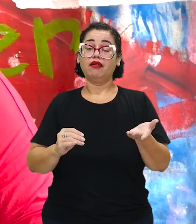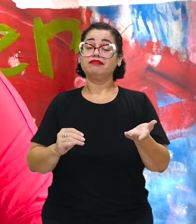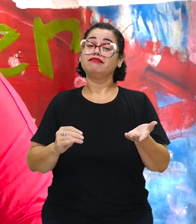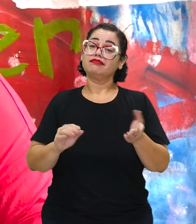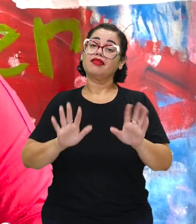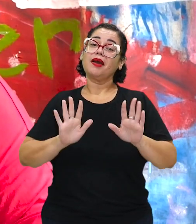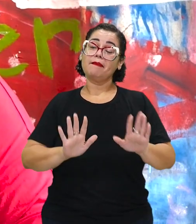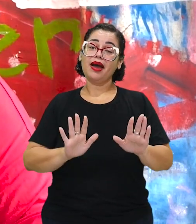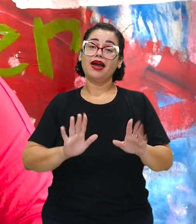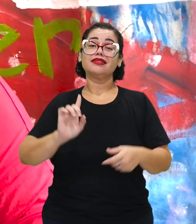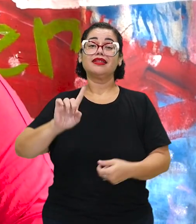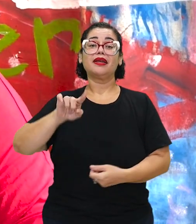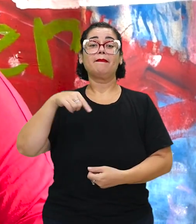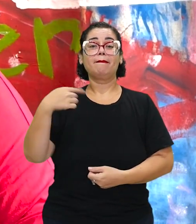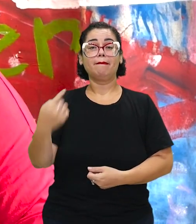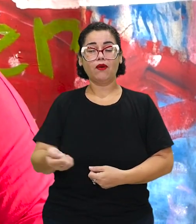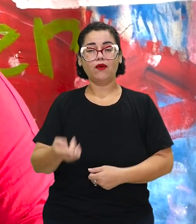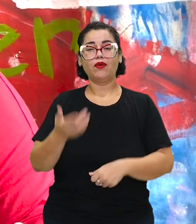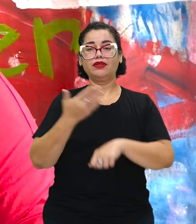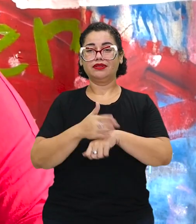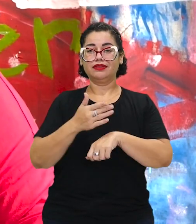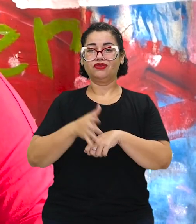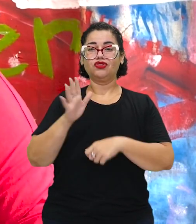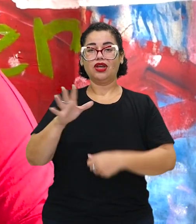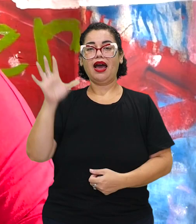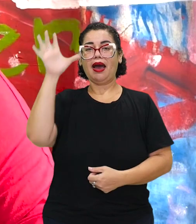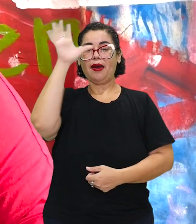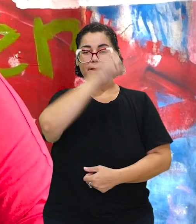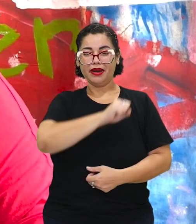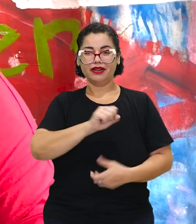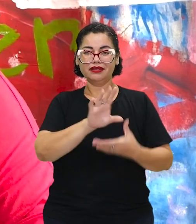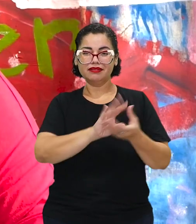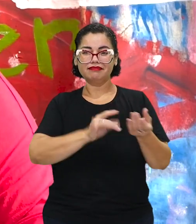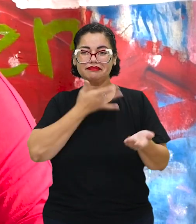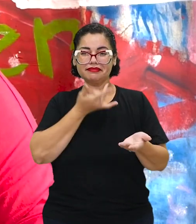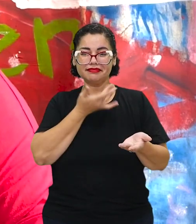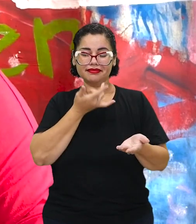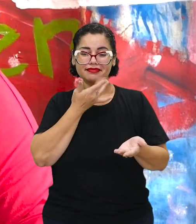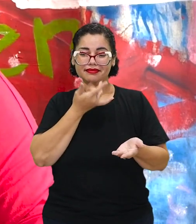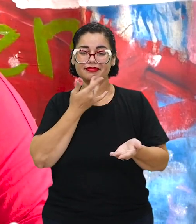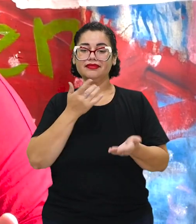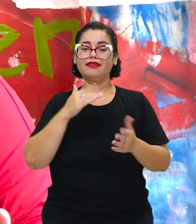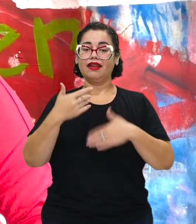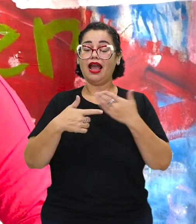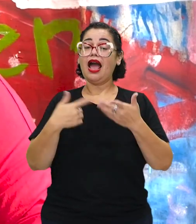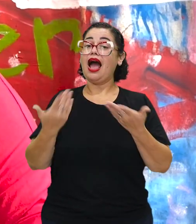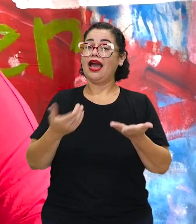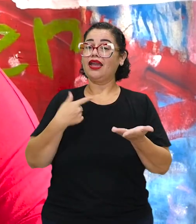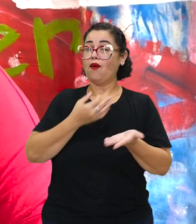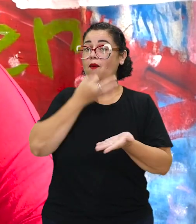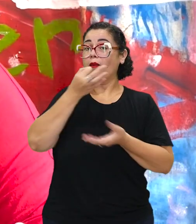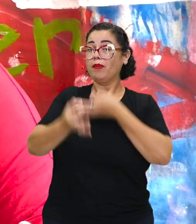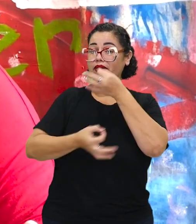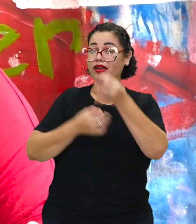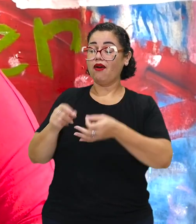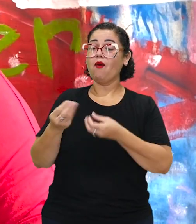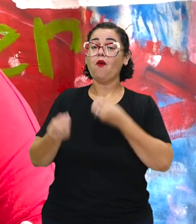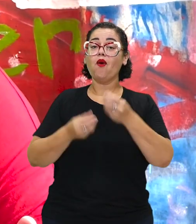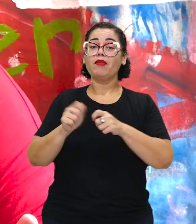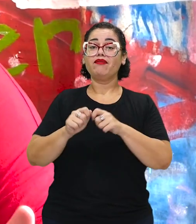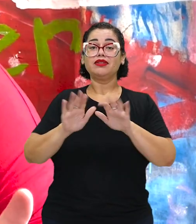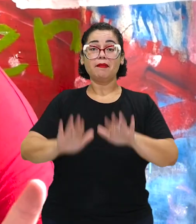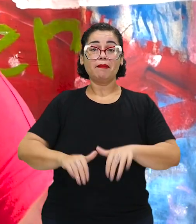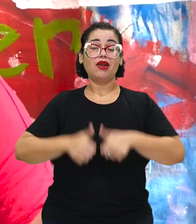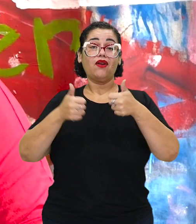copiar. Mas depois que ele aprende a copiar aquilo ali, aí eu já vou sugerindo como